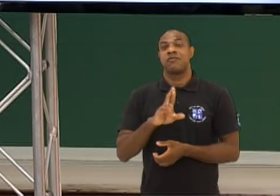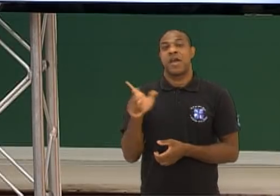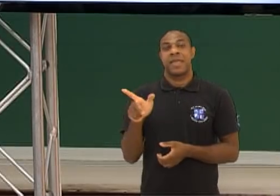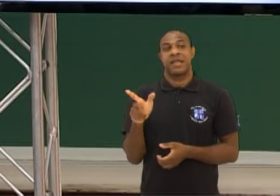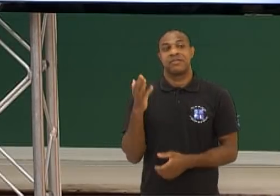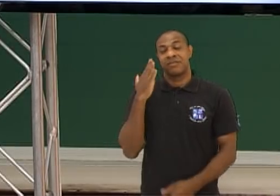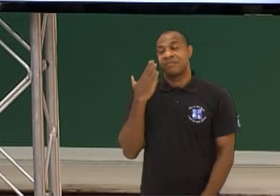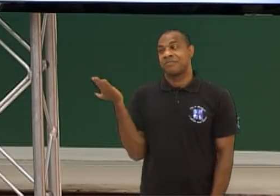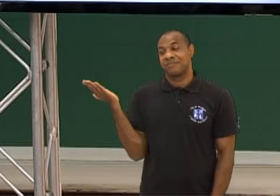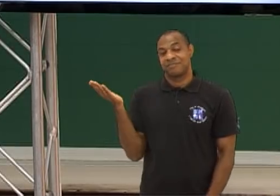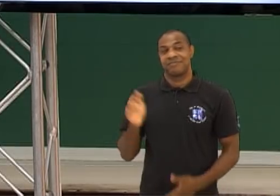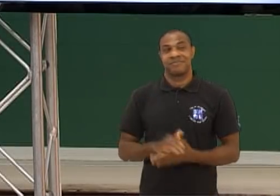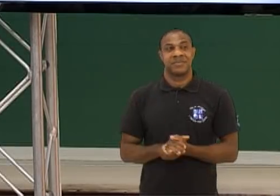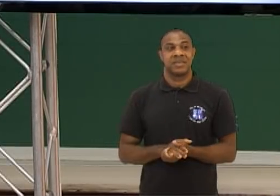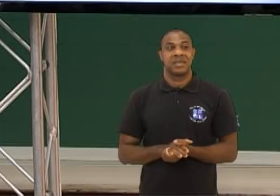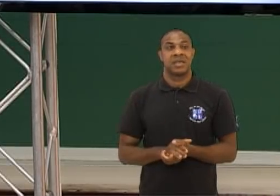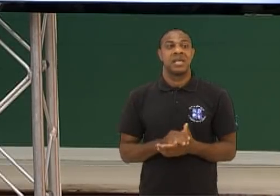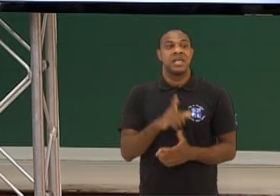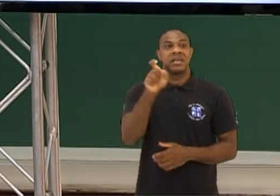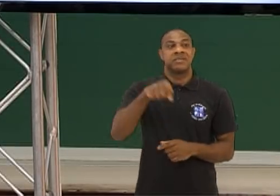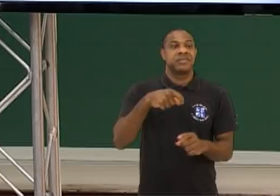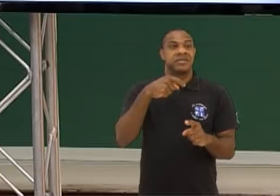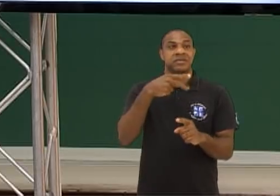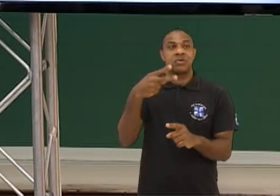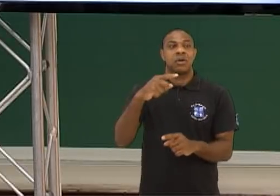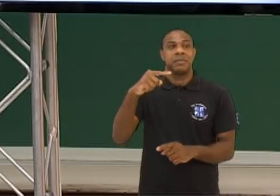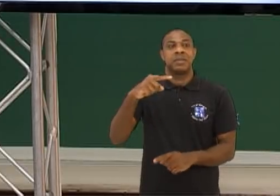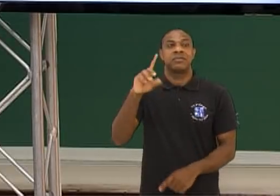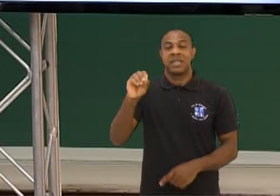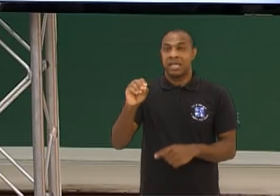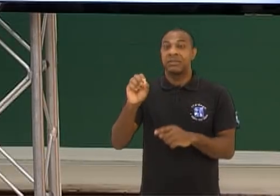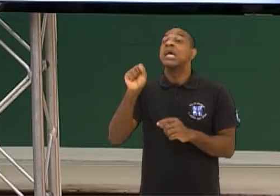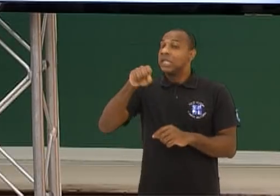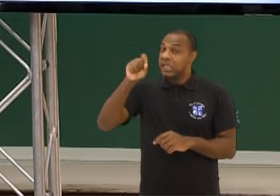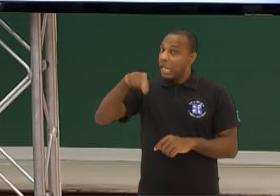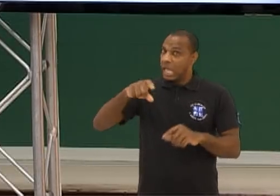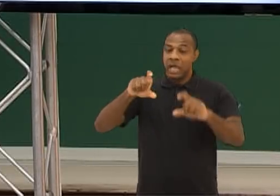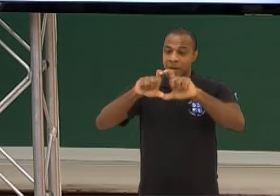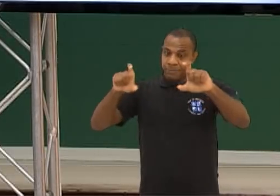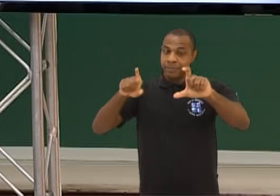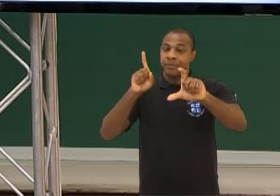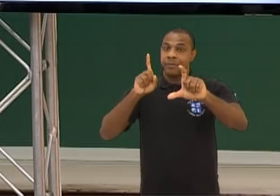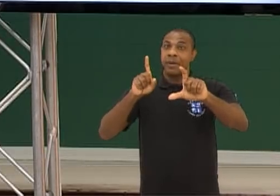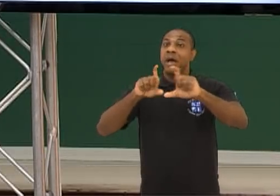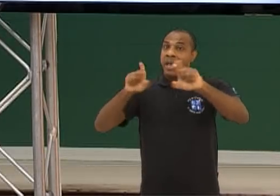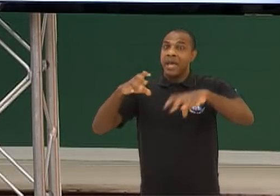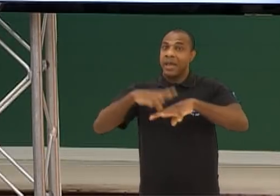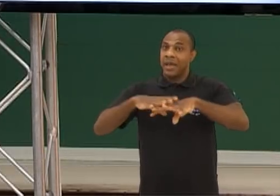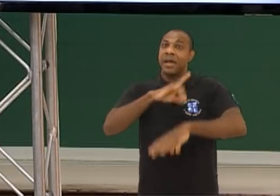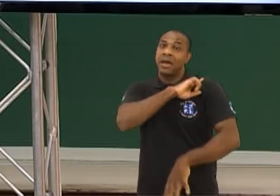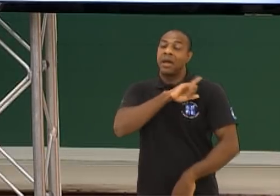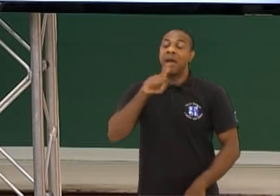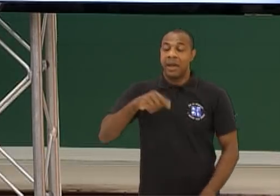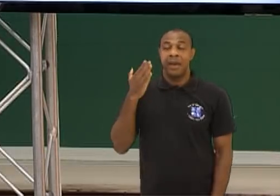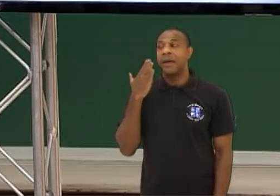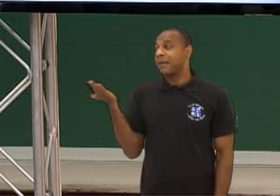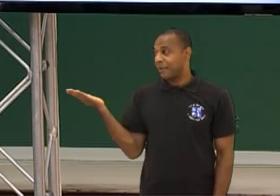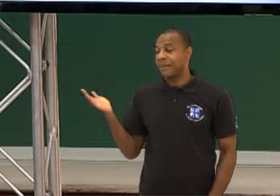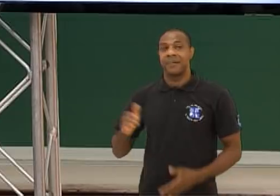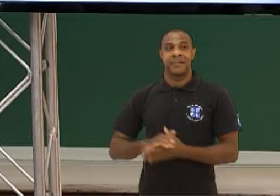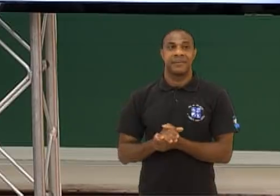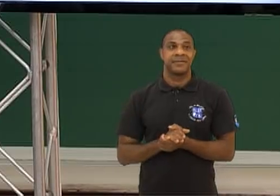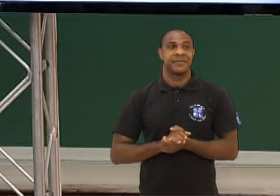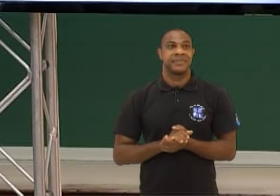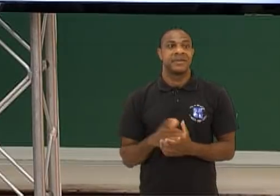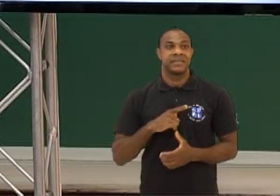aqui. Ele é diferente. X igual a menos 10? Ótimo. É sim. Temos uma igualdade e tem o termo x.